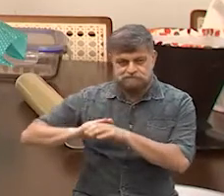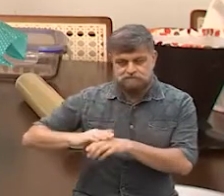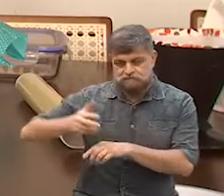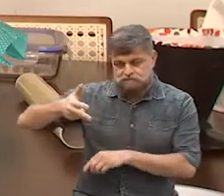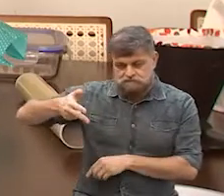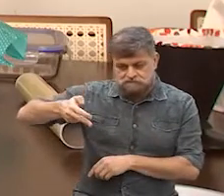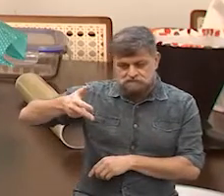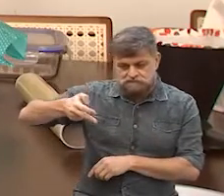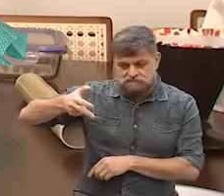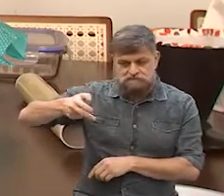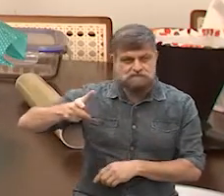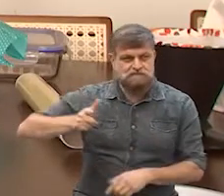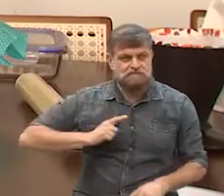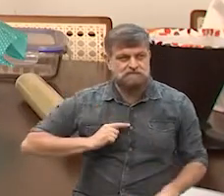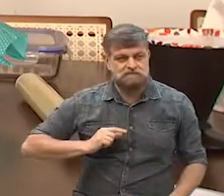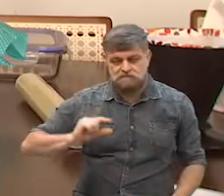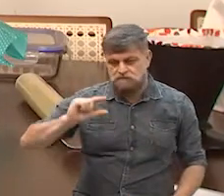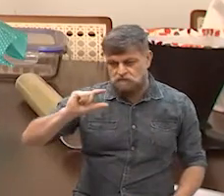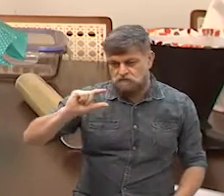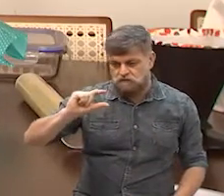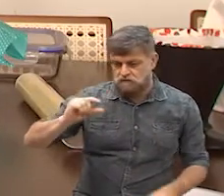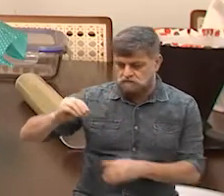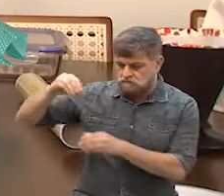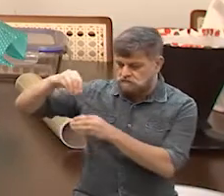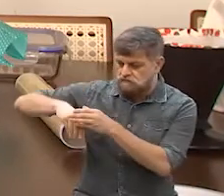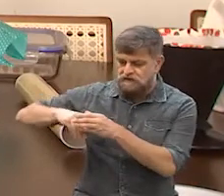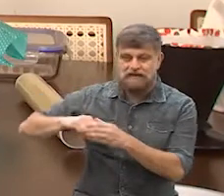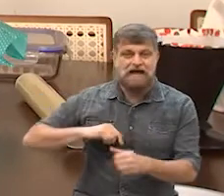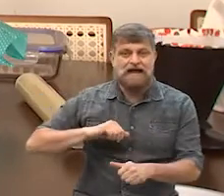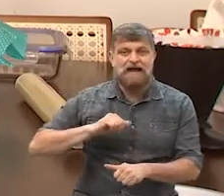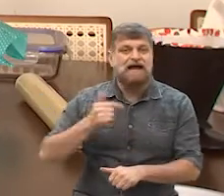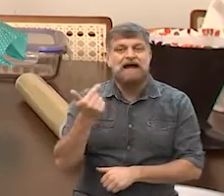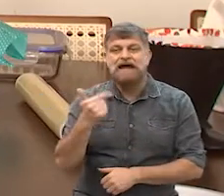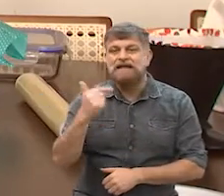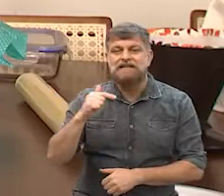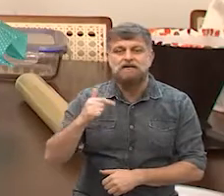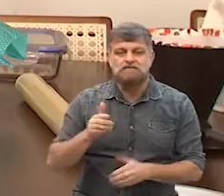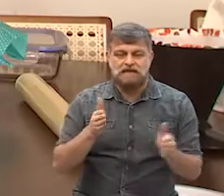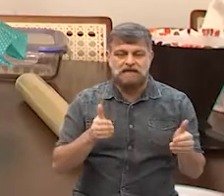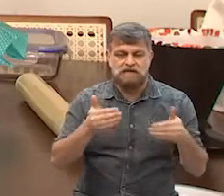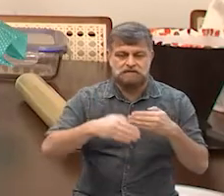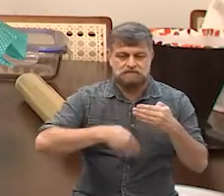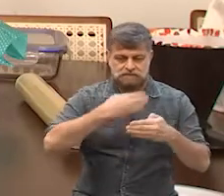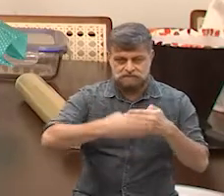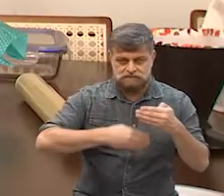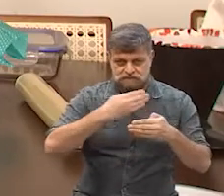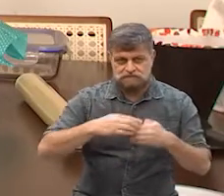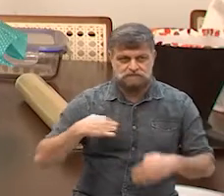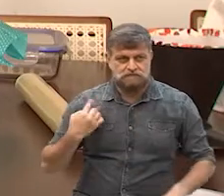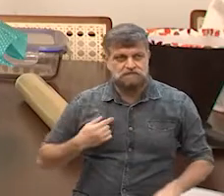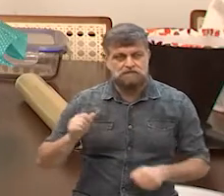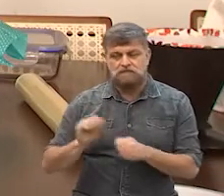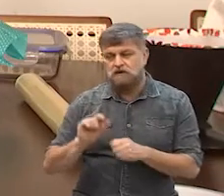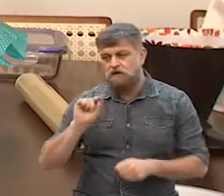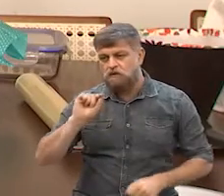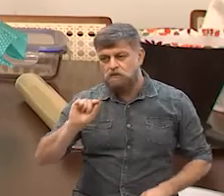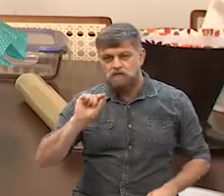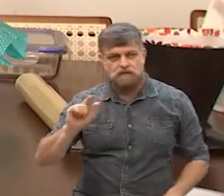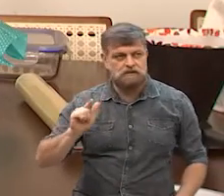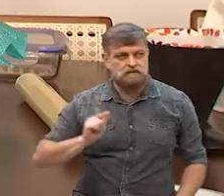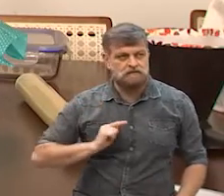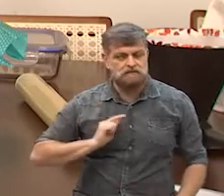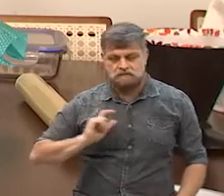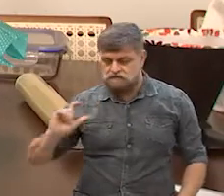que você usa é uma cápsula, não tem embalagem. E essa cápsula a gente faz a logística reversa, que a gente chama, que a gente...